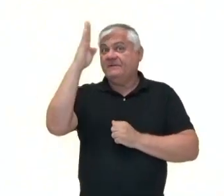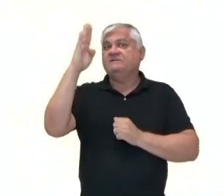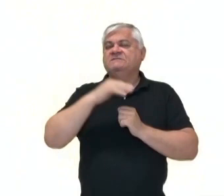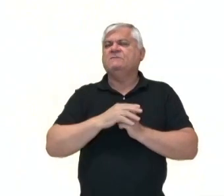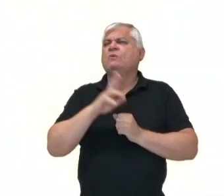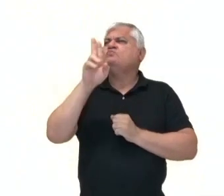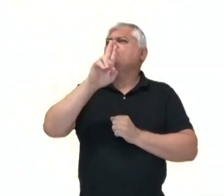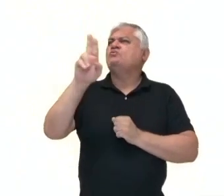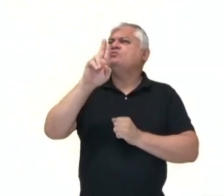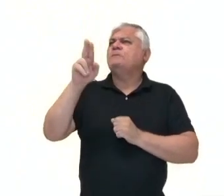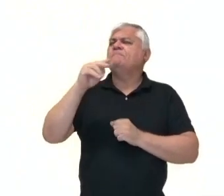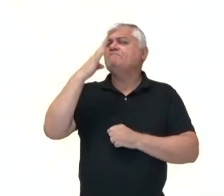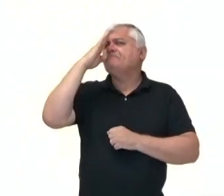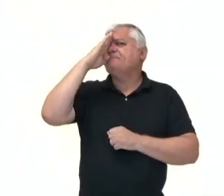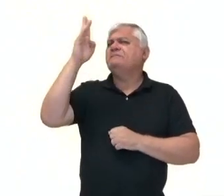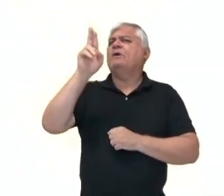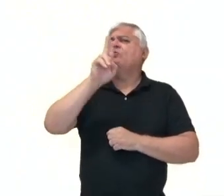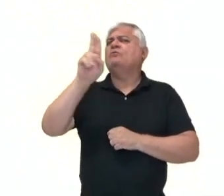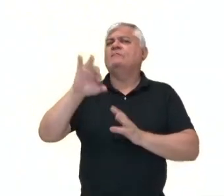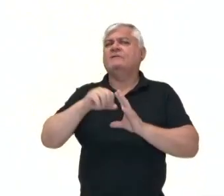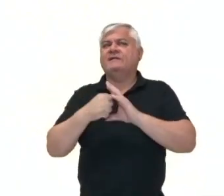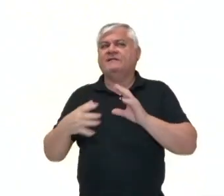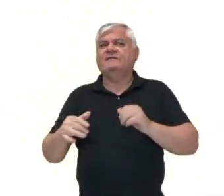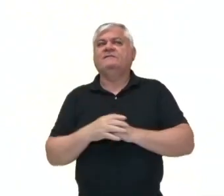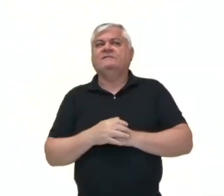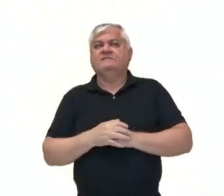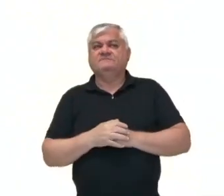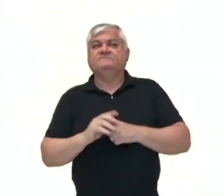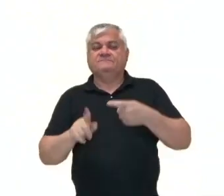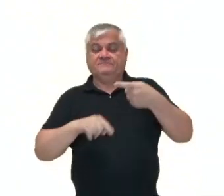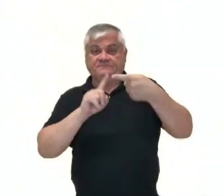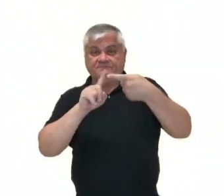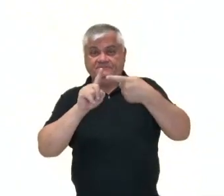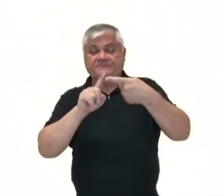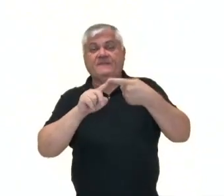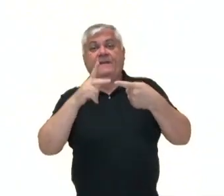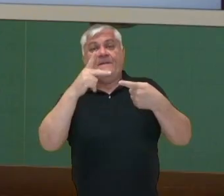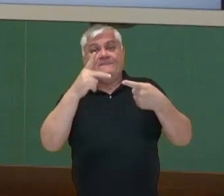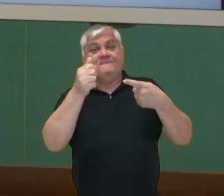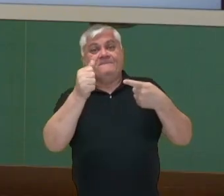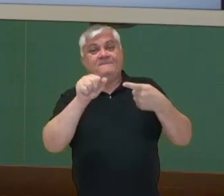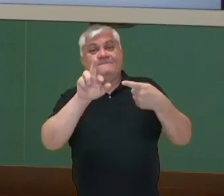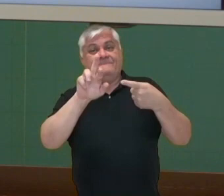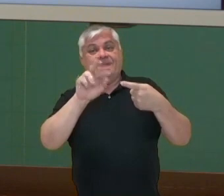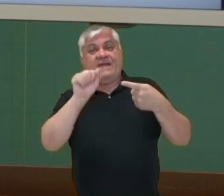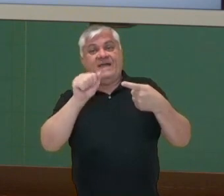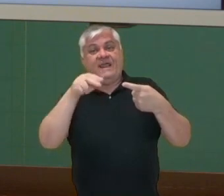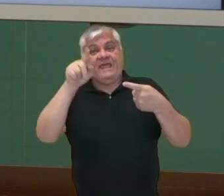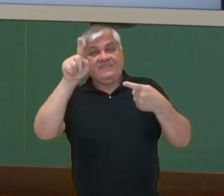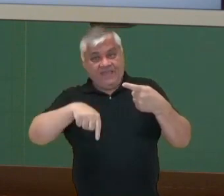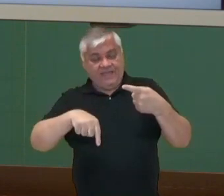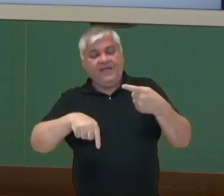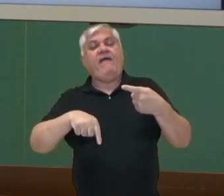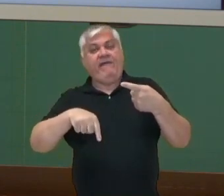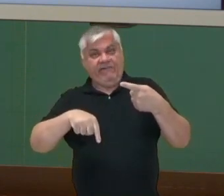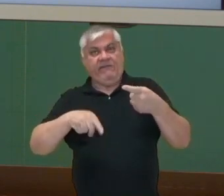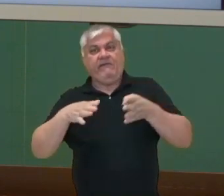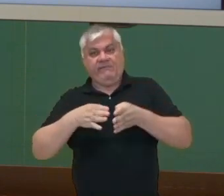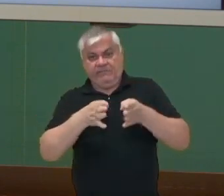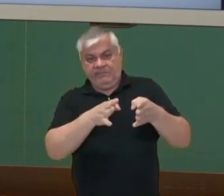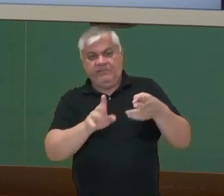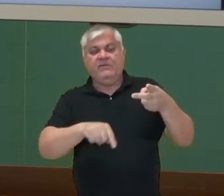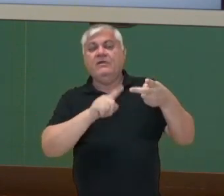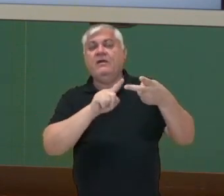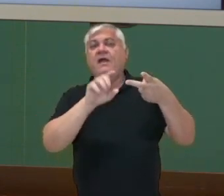rios brasileiros e características que eles têm, nós dizemos que o Rio Paraná e o São Francisco fazem parte desse conjunto